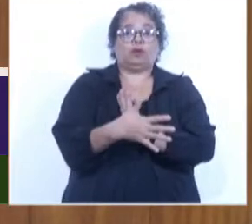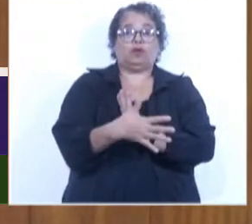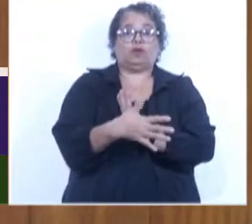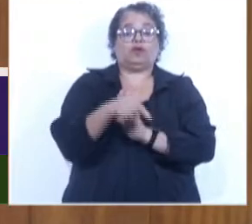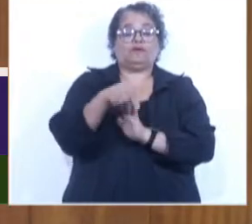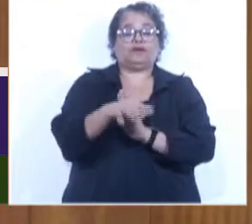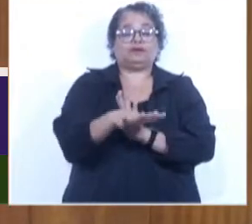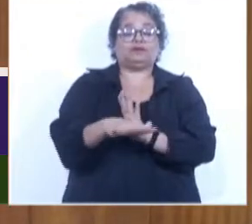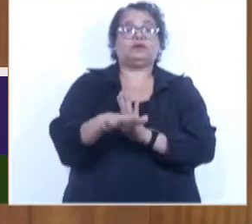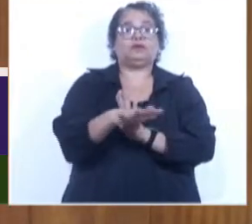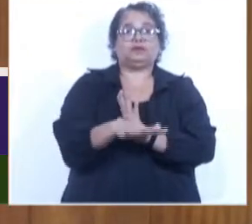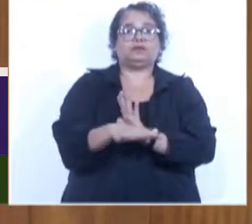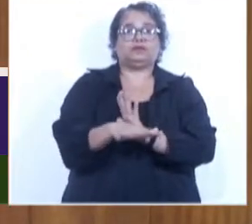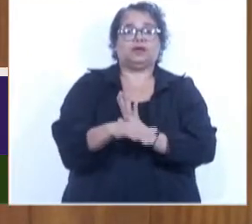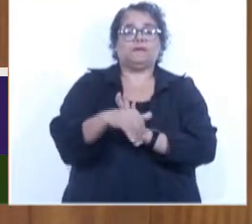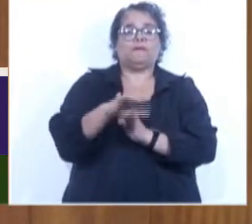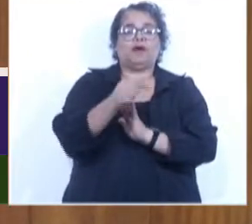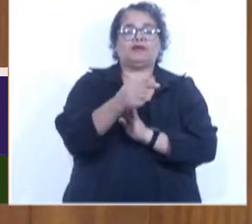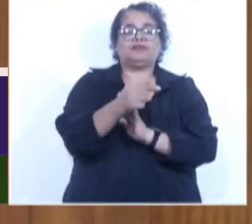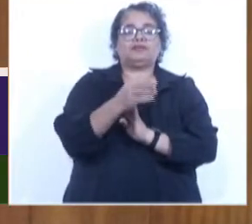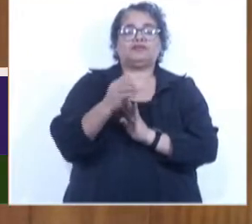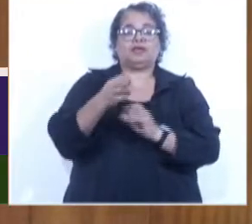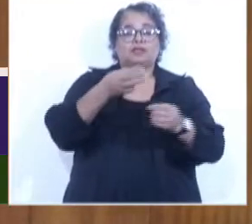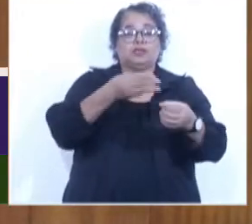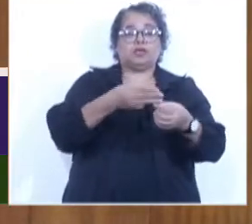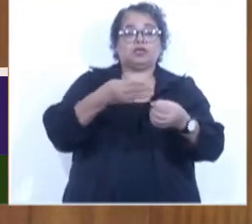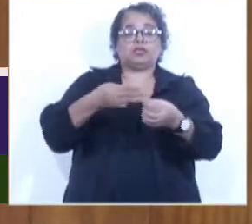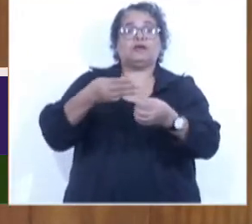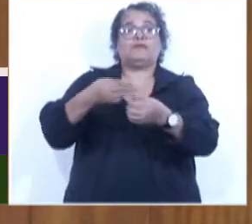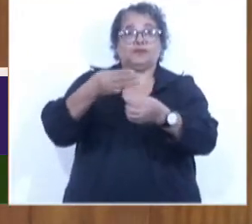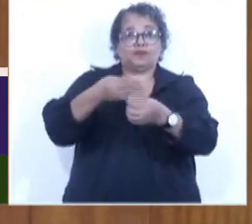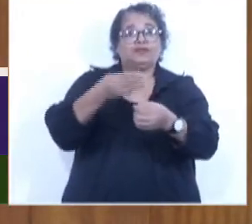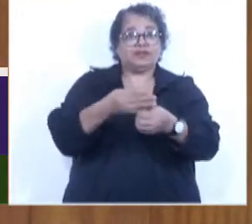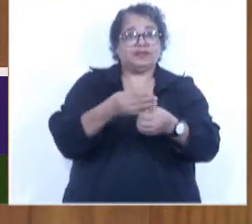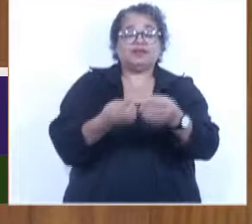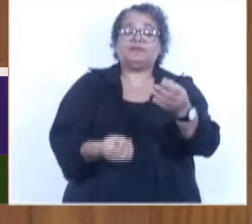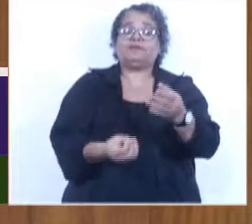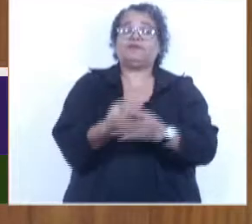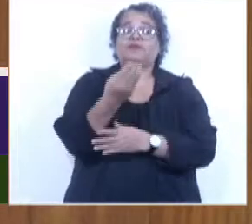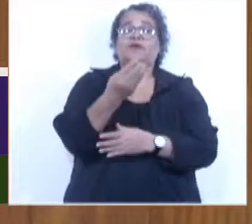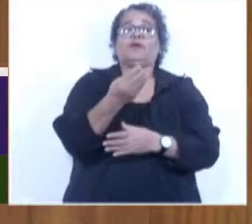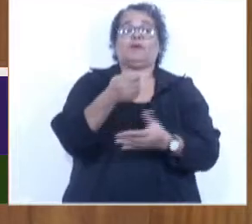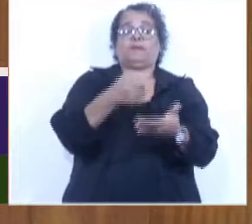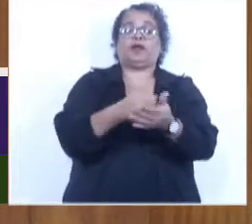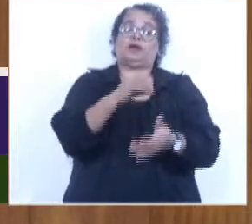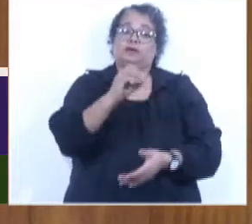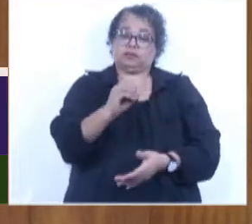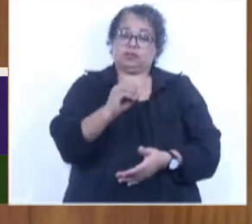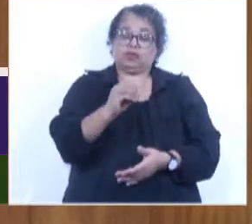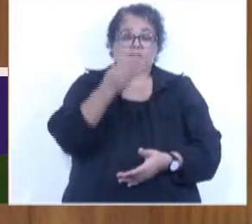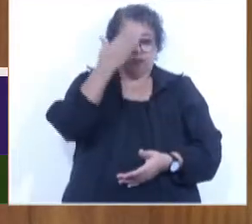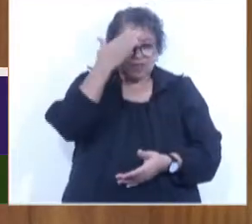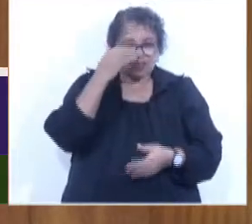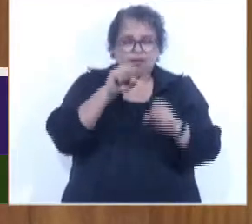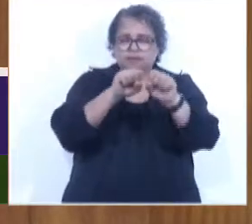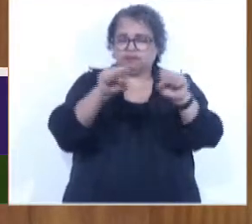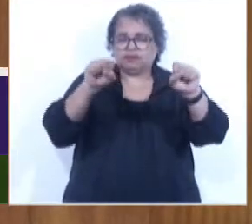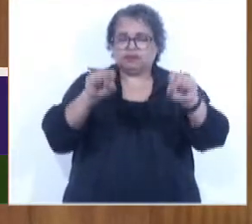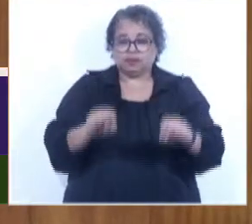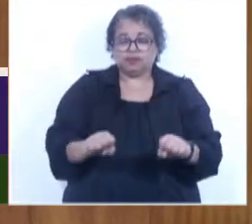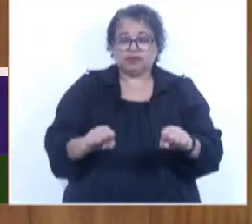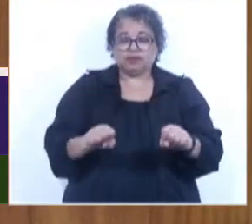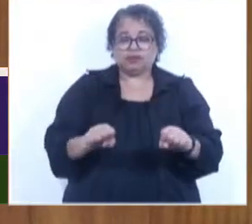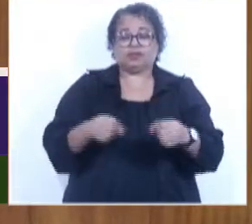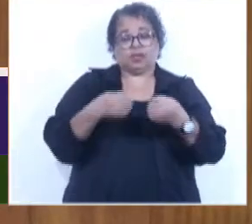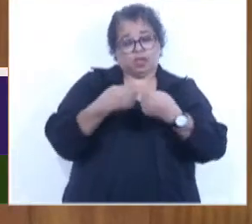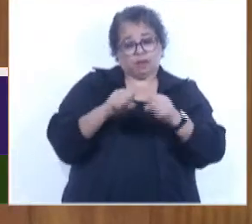já são mais de 70 municípios que implementaram a tarifa zero nós sabemos que o sistema do transporte coletivo da maneira como